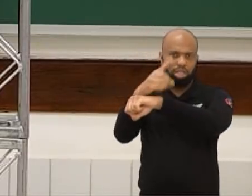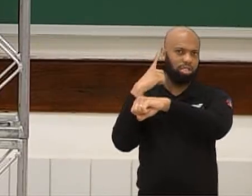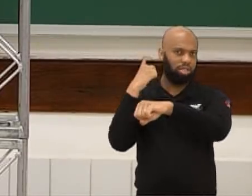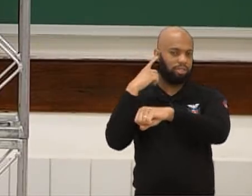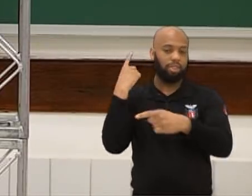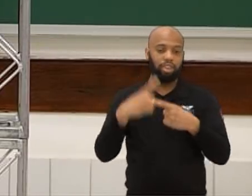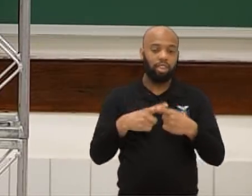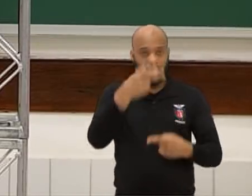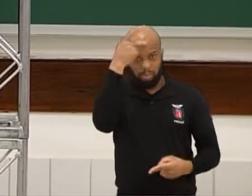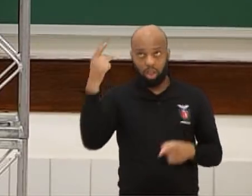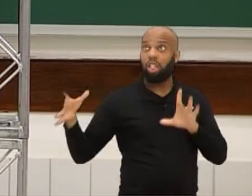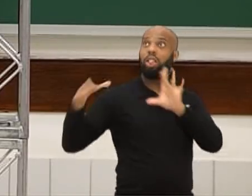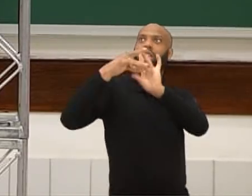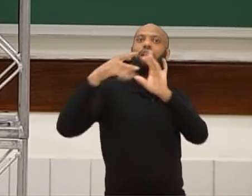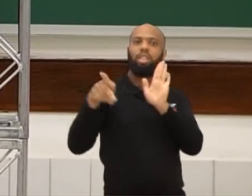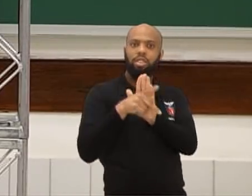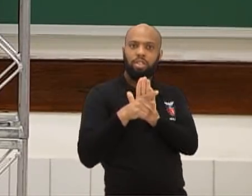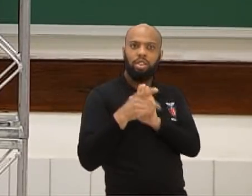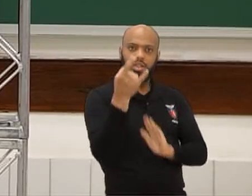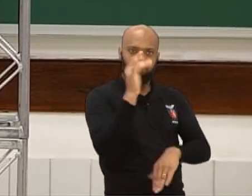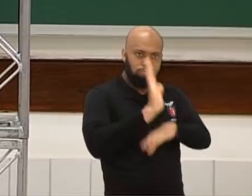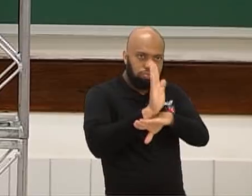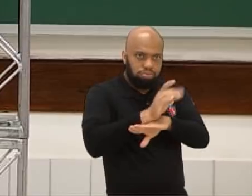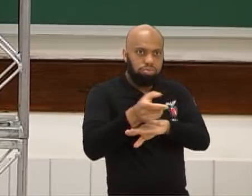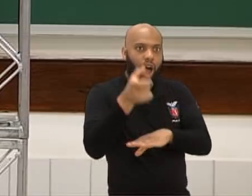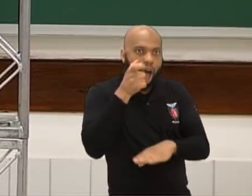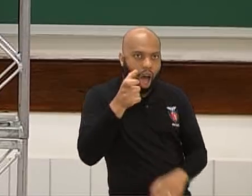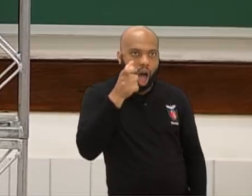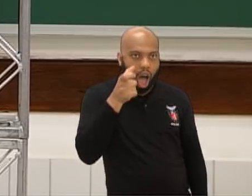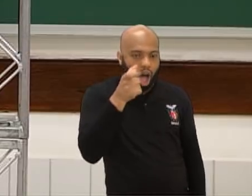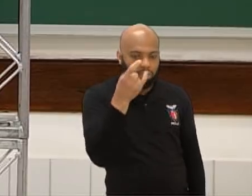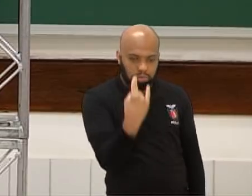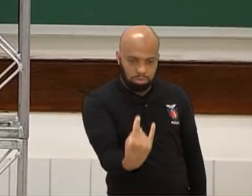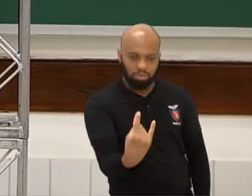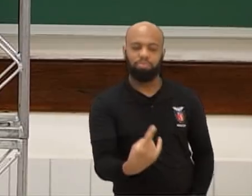maior fantasia durante a apreciação daquela obra.